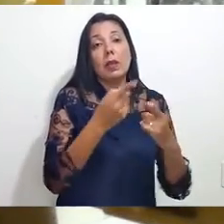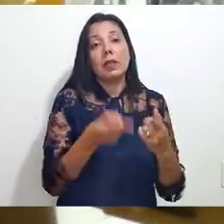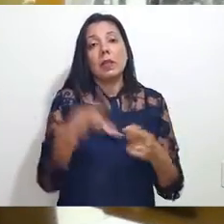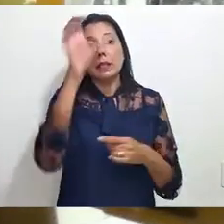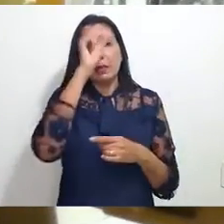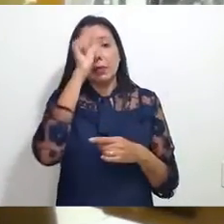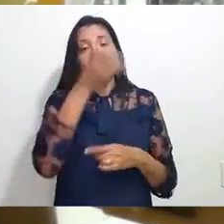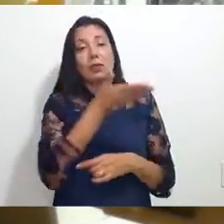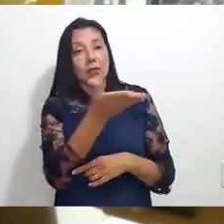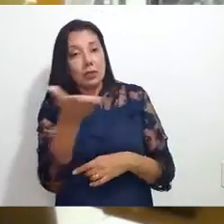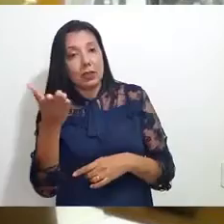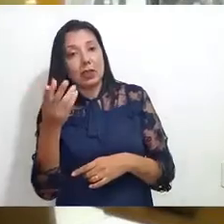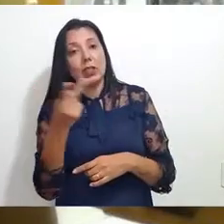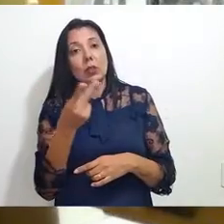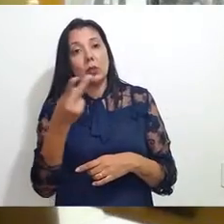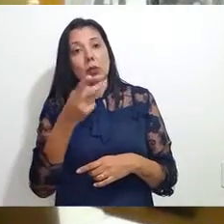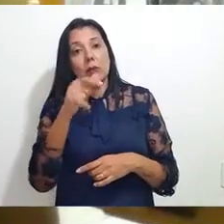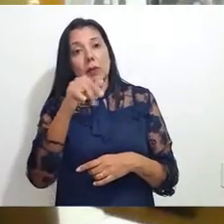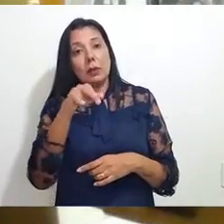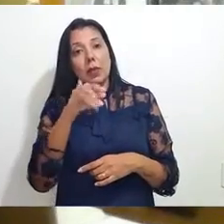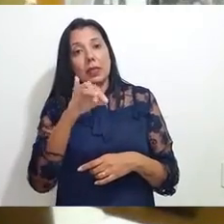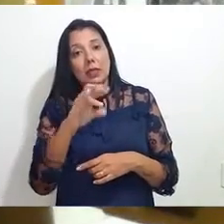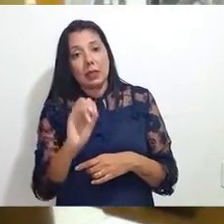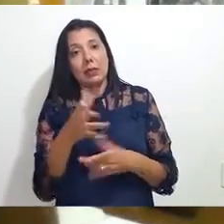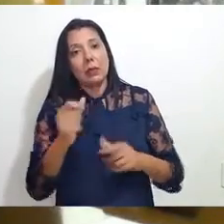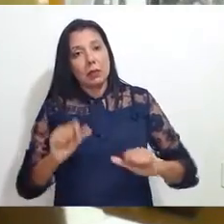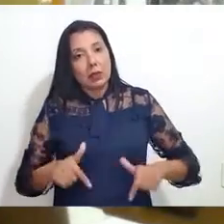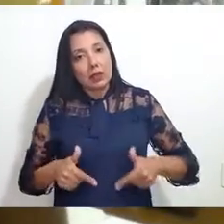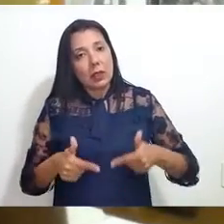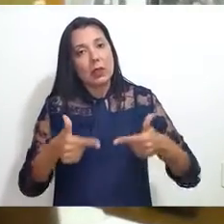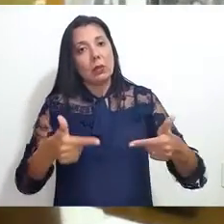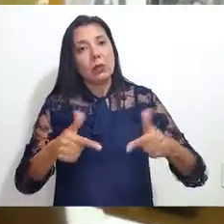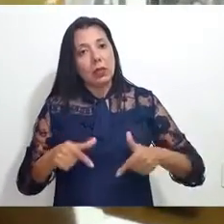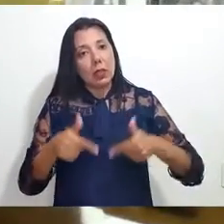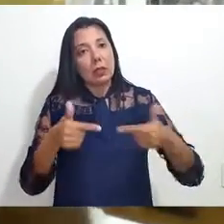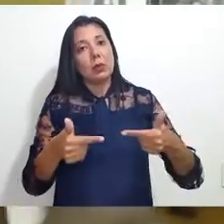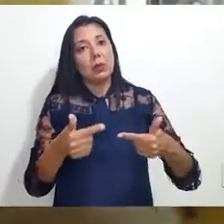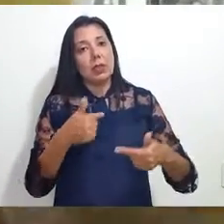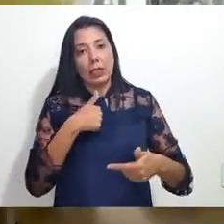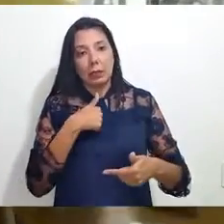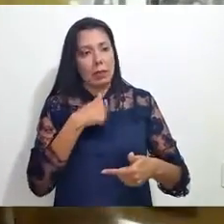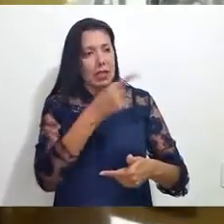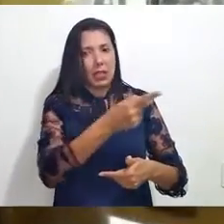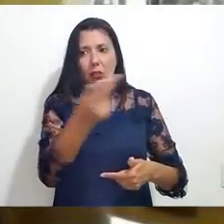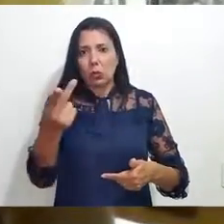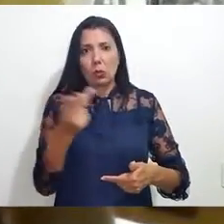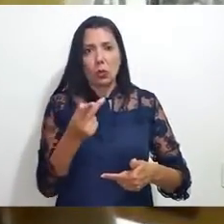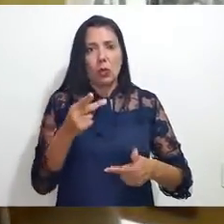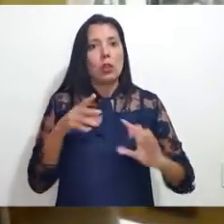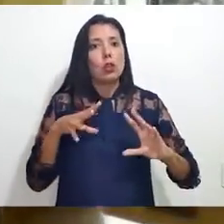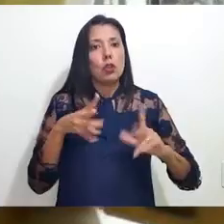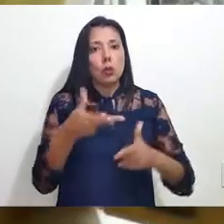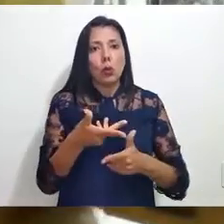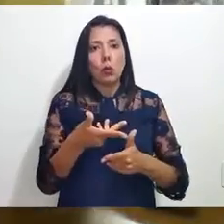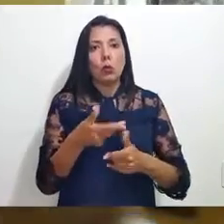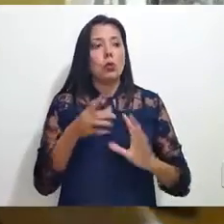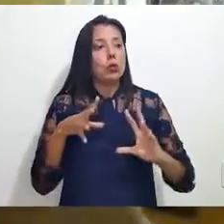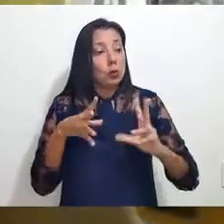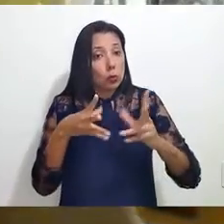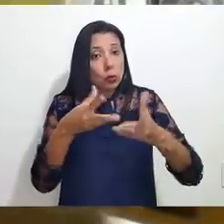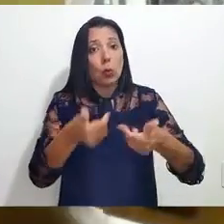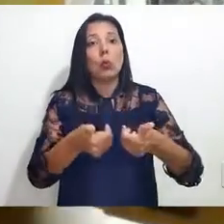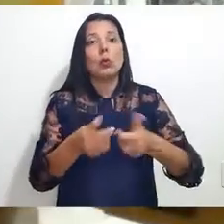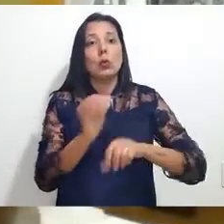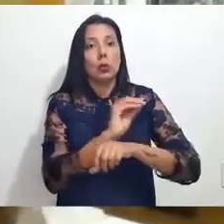para que as crianças se empoderem e liguem no Disque 100, liguem, falem e procurem o Conselho Tutelar